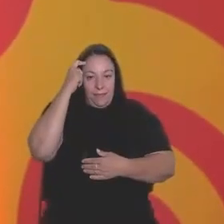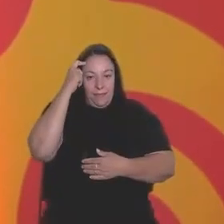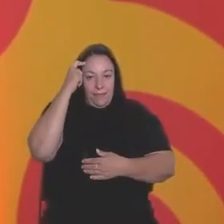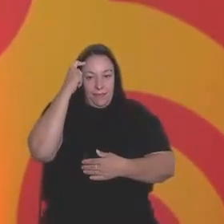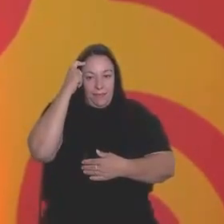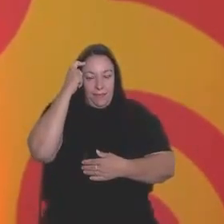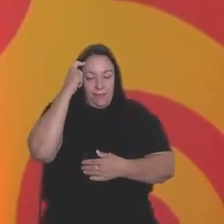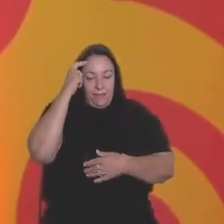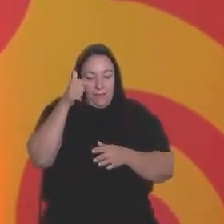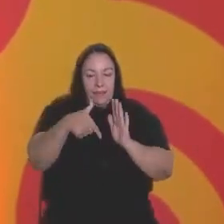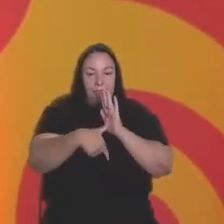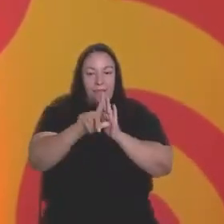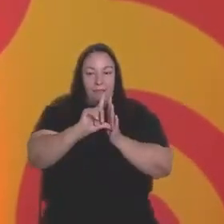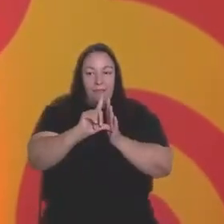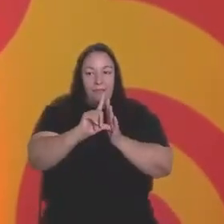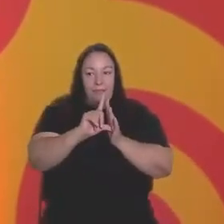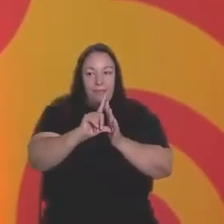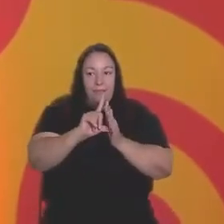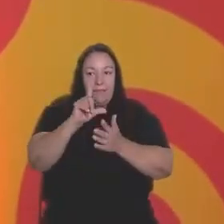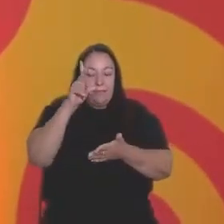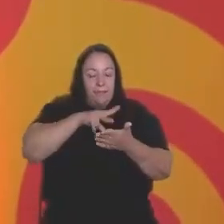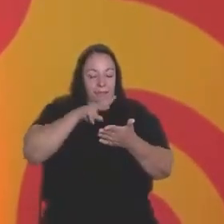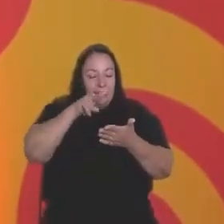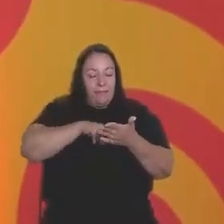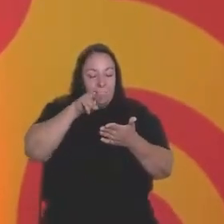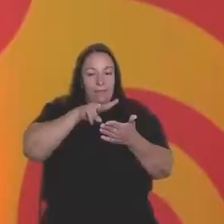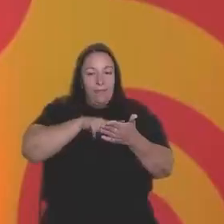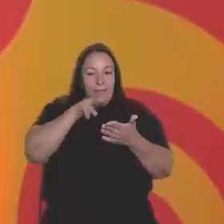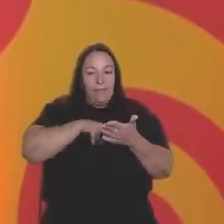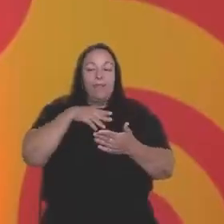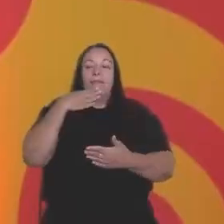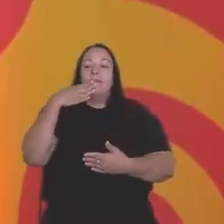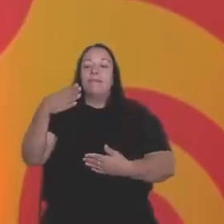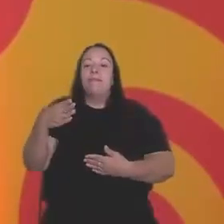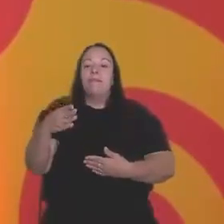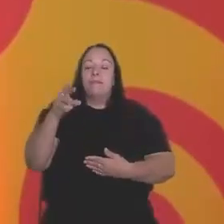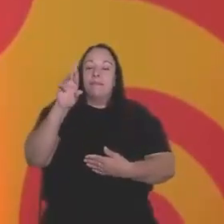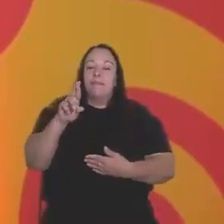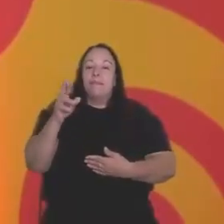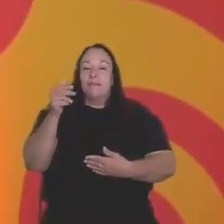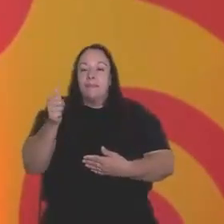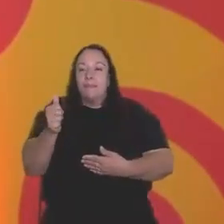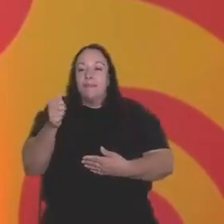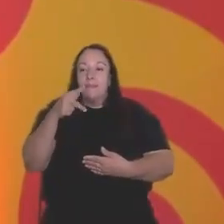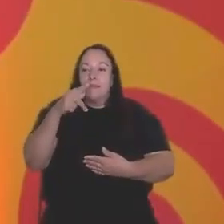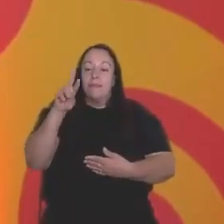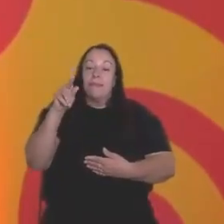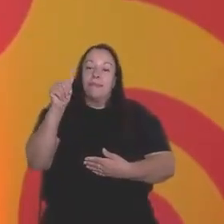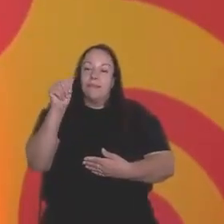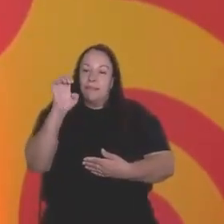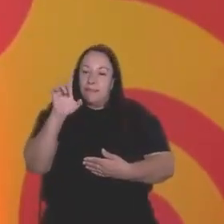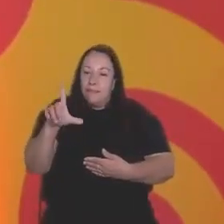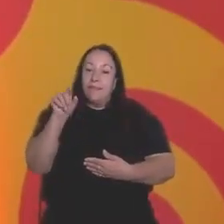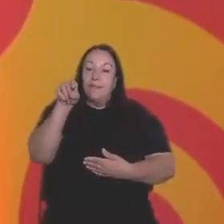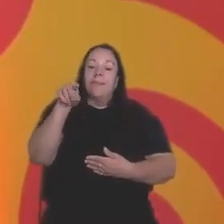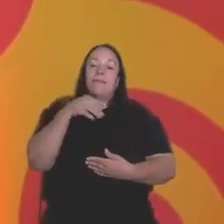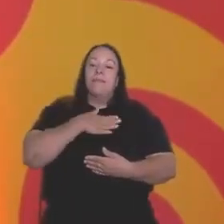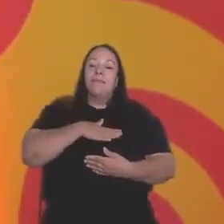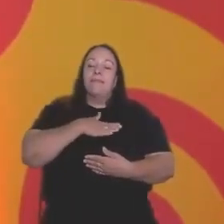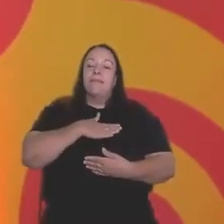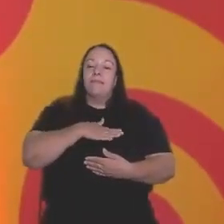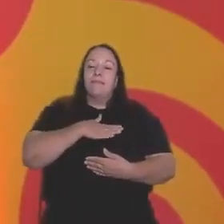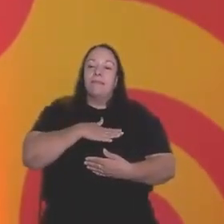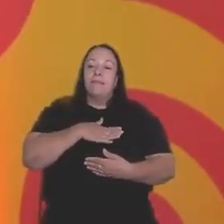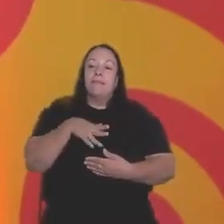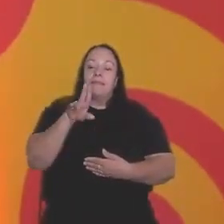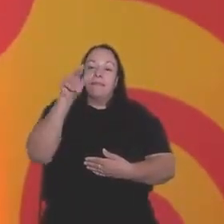eu até antes mesmo de eu ler o texto, eu pedi o Rafael algumas referências, do que ele gostava, para que linha. Mas assim, ele deu